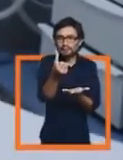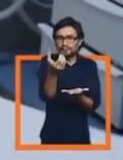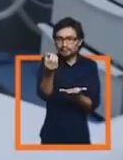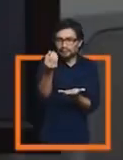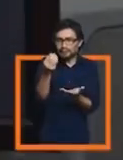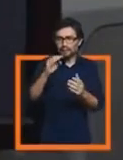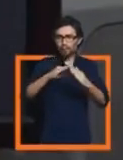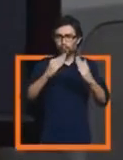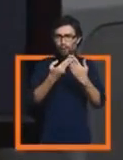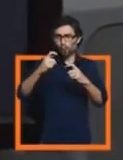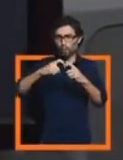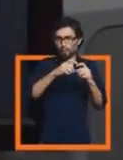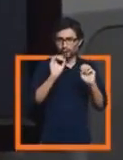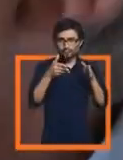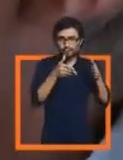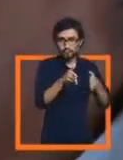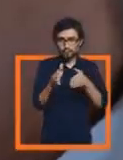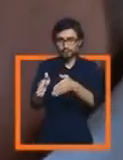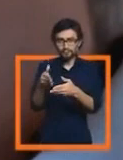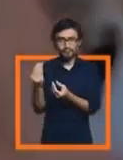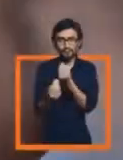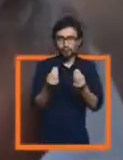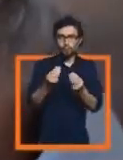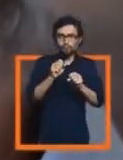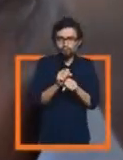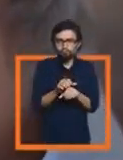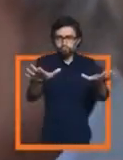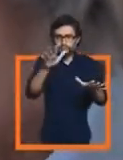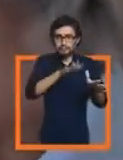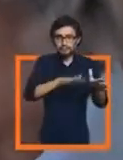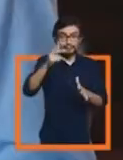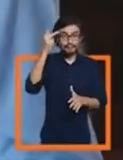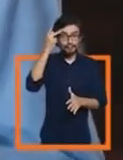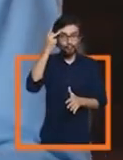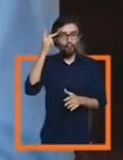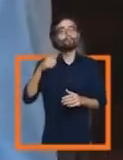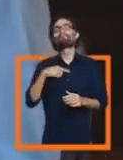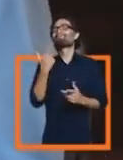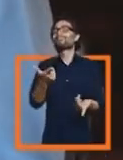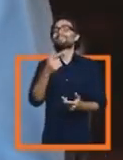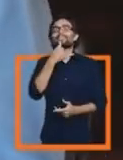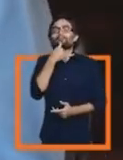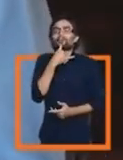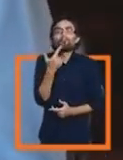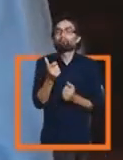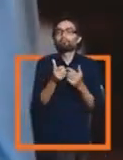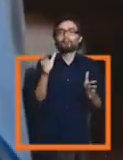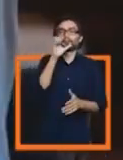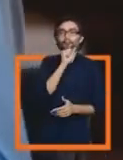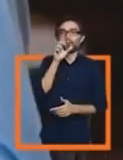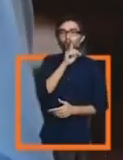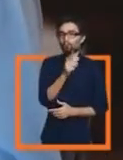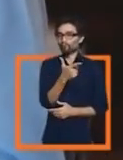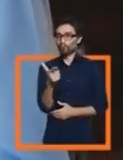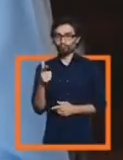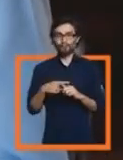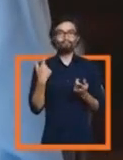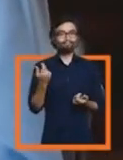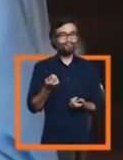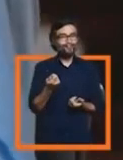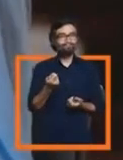AMEs, ambulatórios médicos de especialidade, espalhados em vários lugares de São Paulo. Eles não abrem ao final de semana, alguns poucos